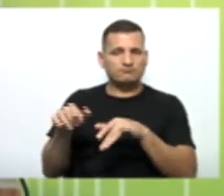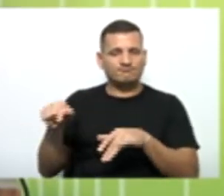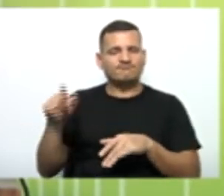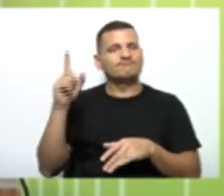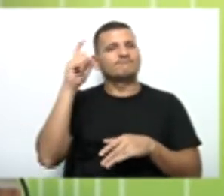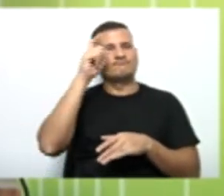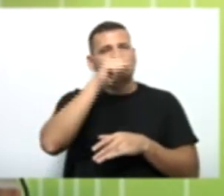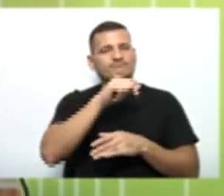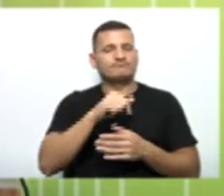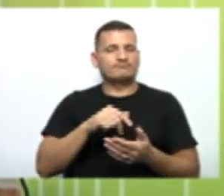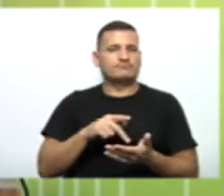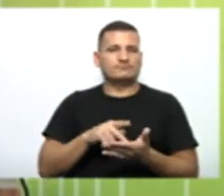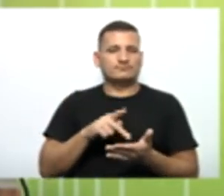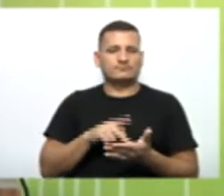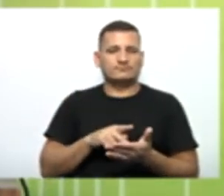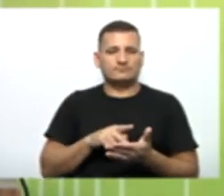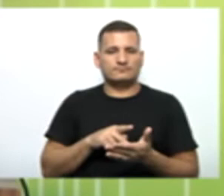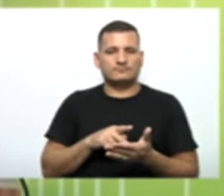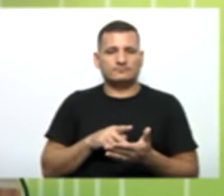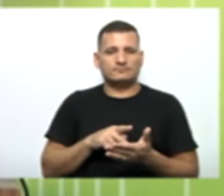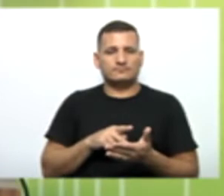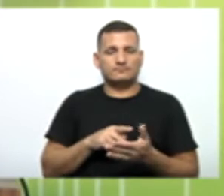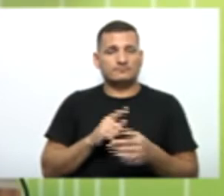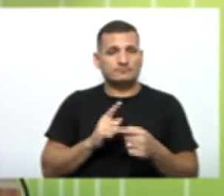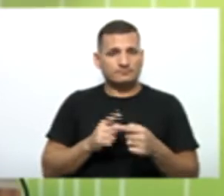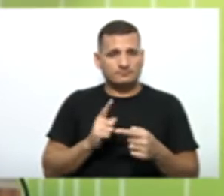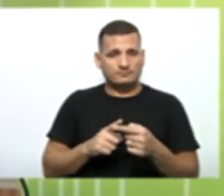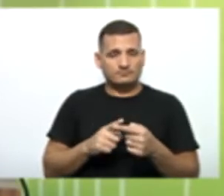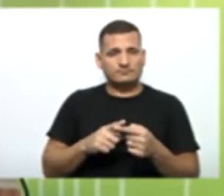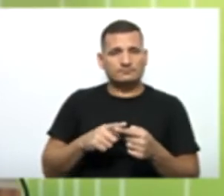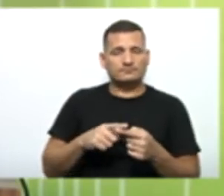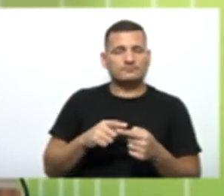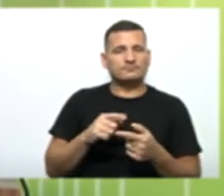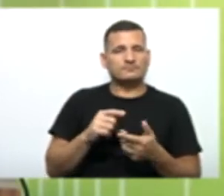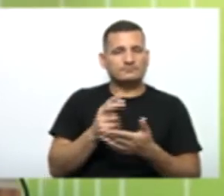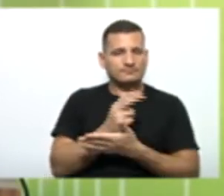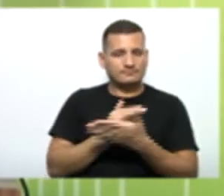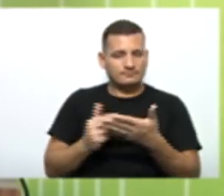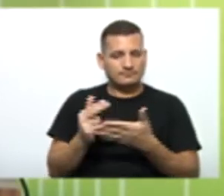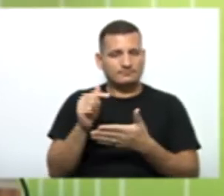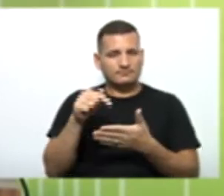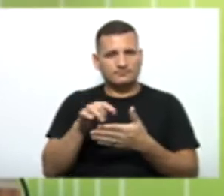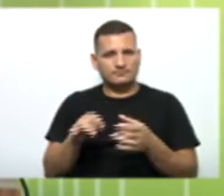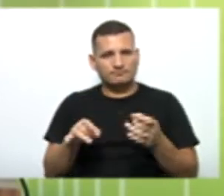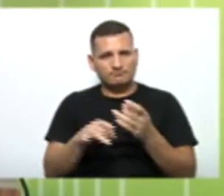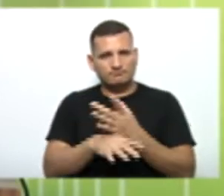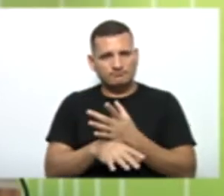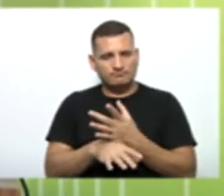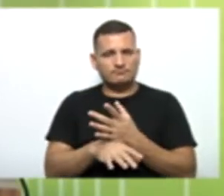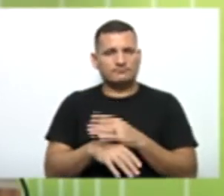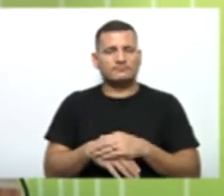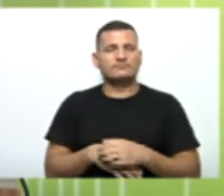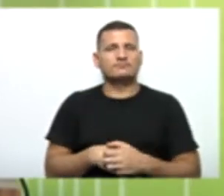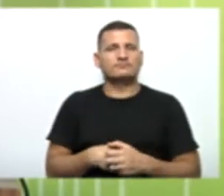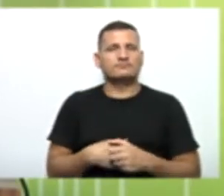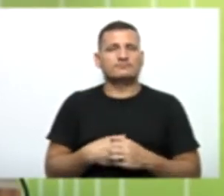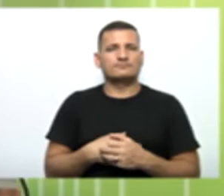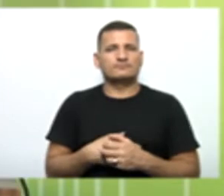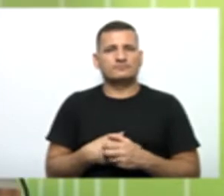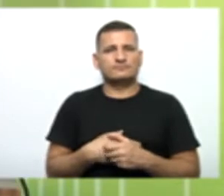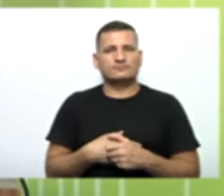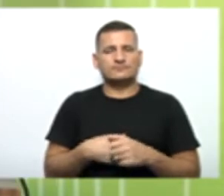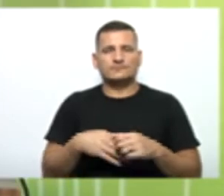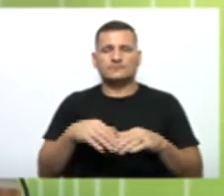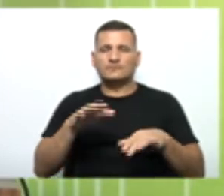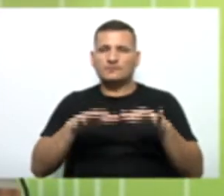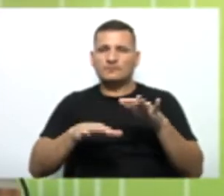dificuldade. Por quê? Ó, o caso de uso pronto, dependendo do método que você estiver